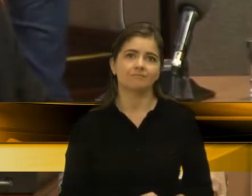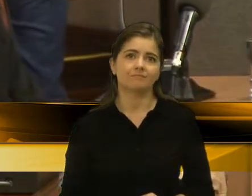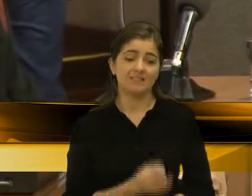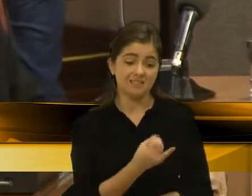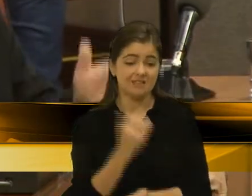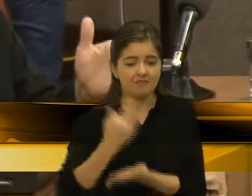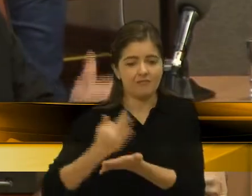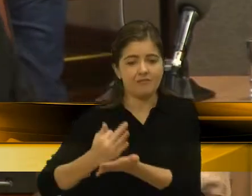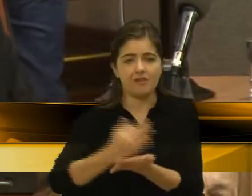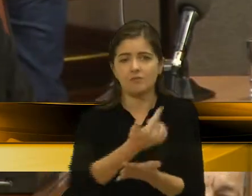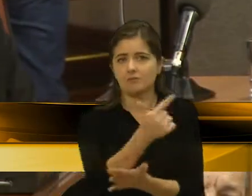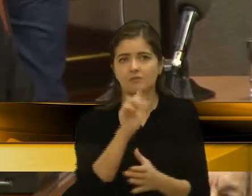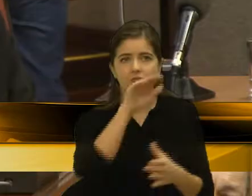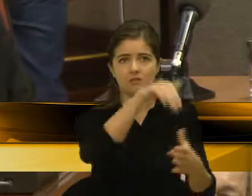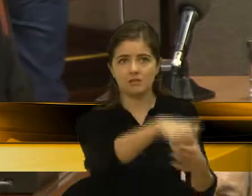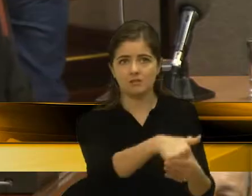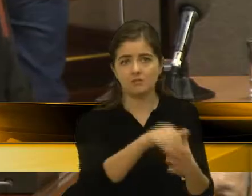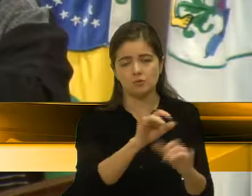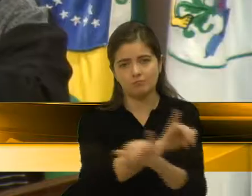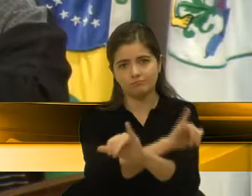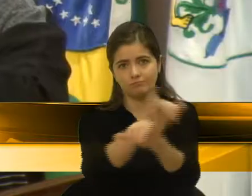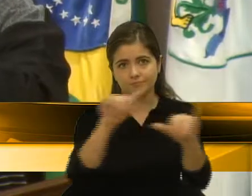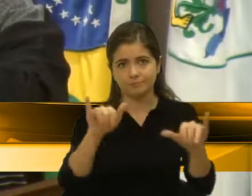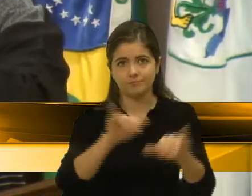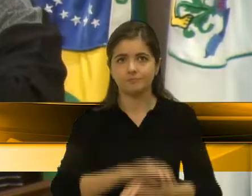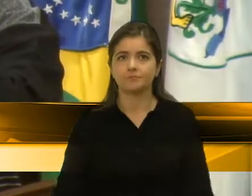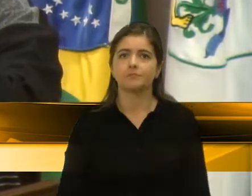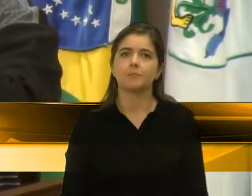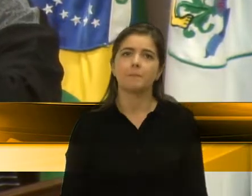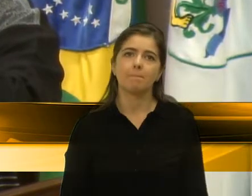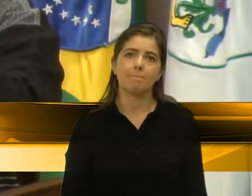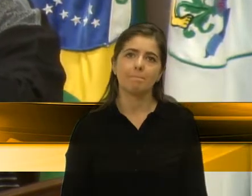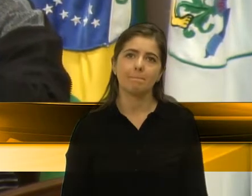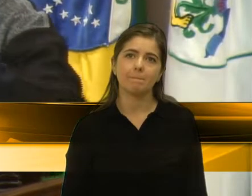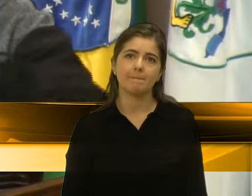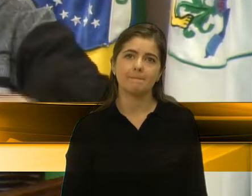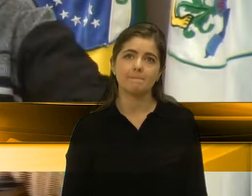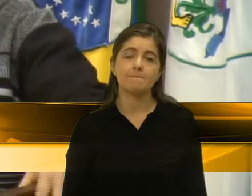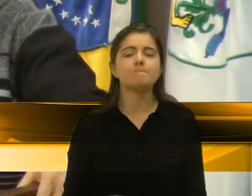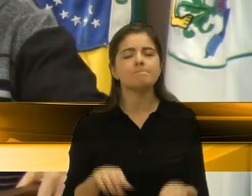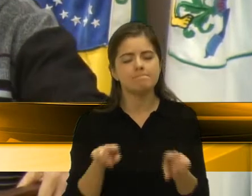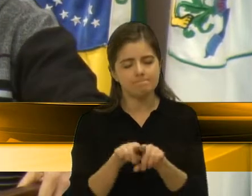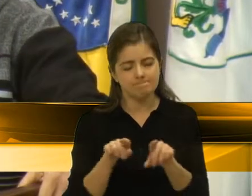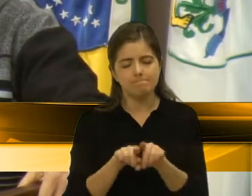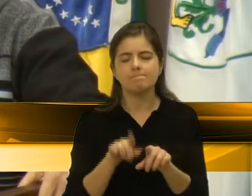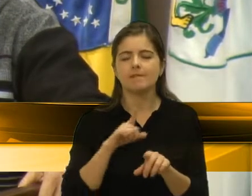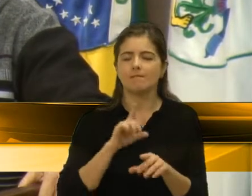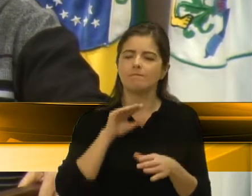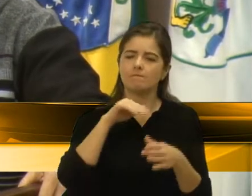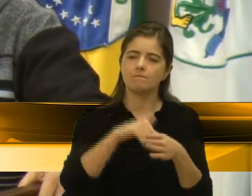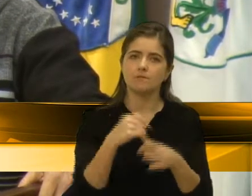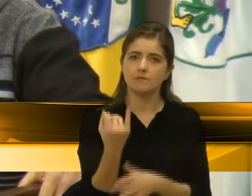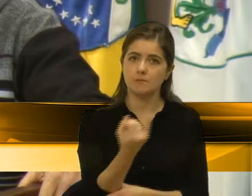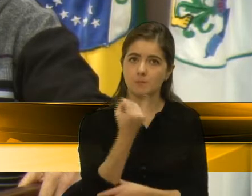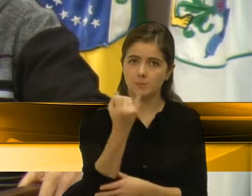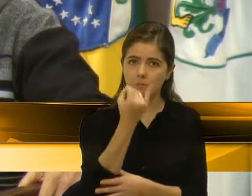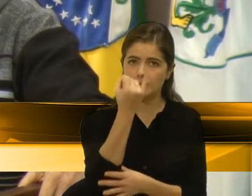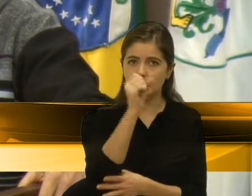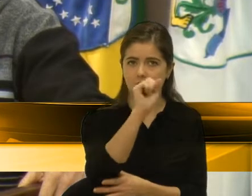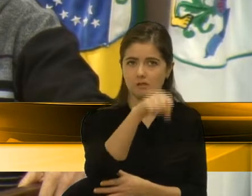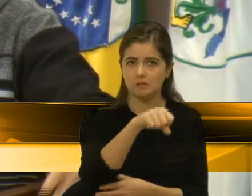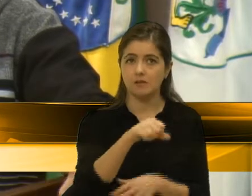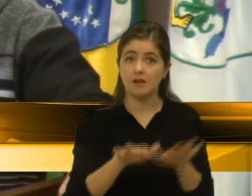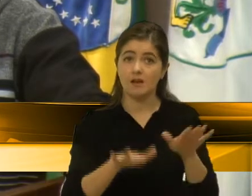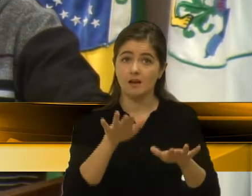né? Então, é só a contribuição. É, vereador, nós tivemos também votações muito importantes, várias delas, né? E que, às